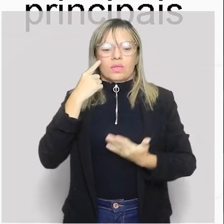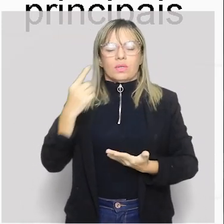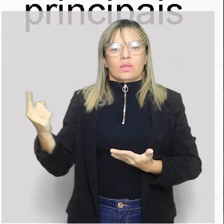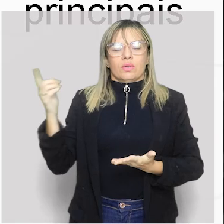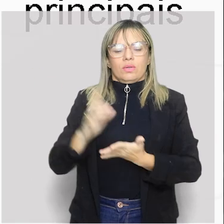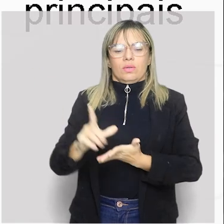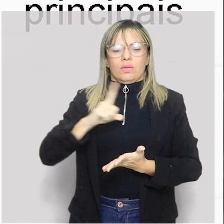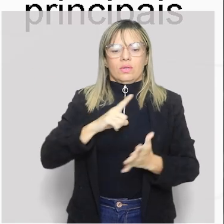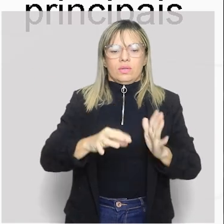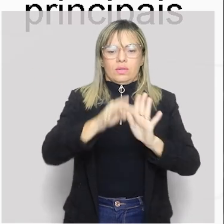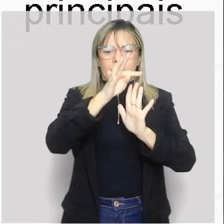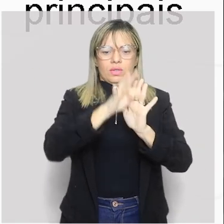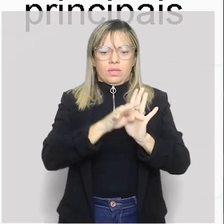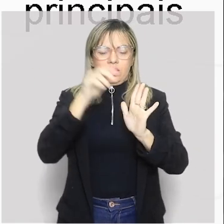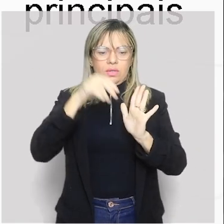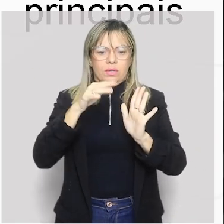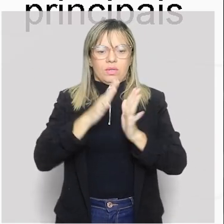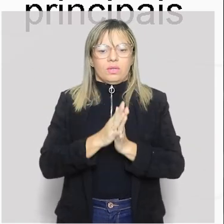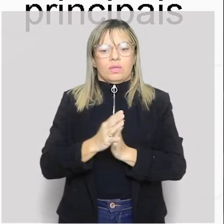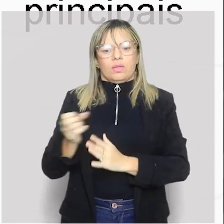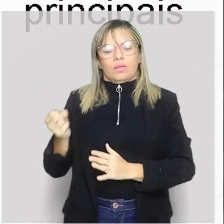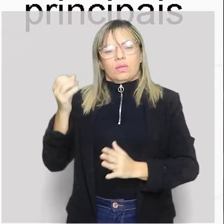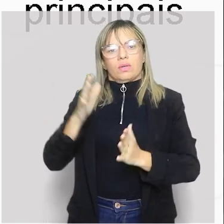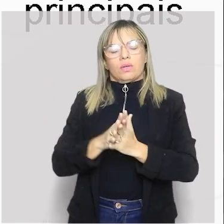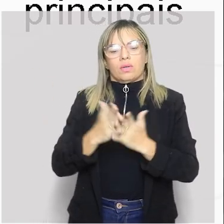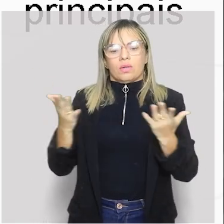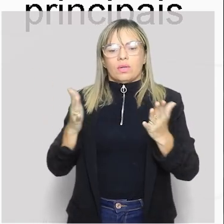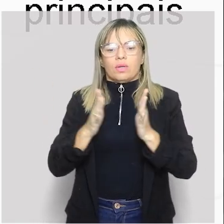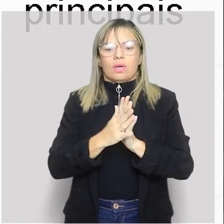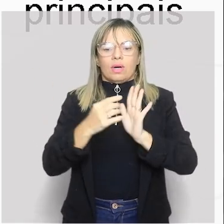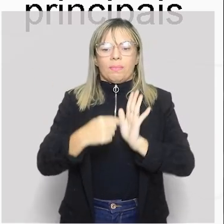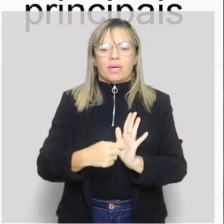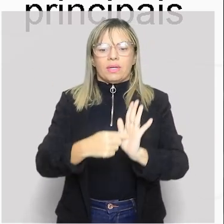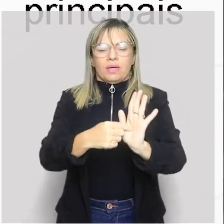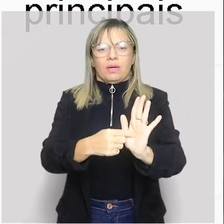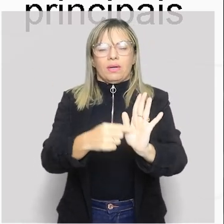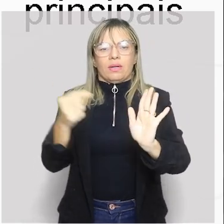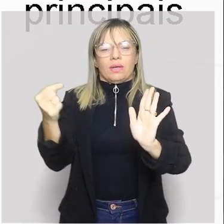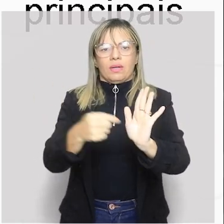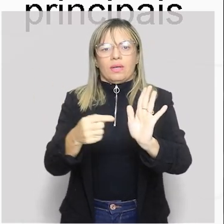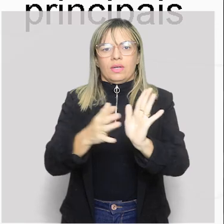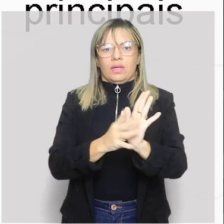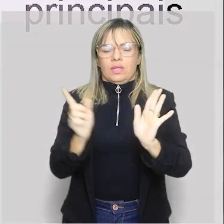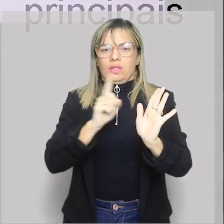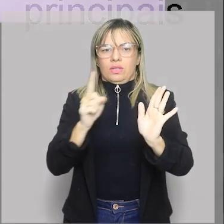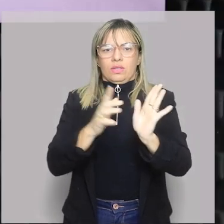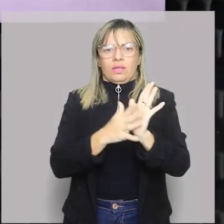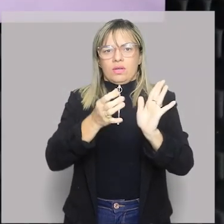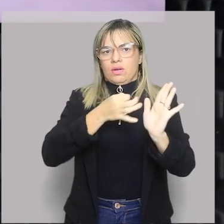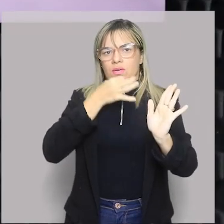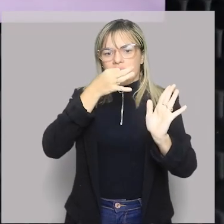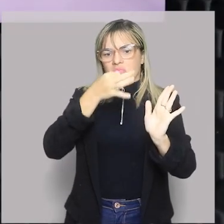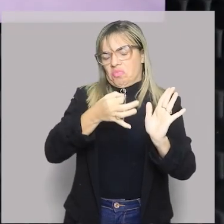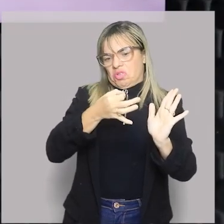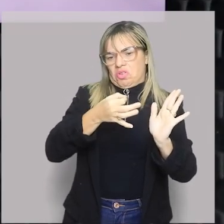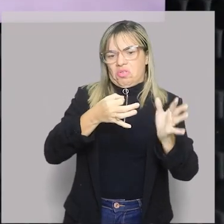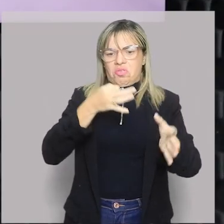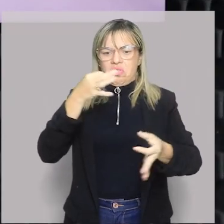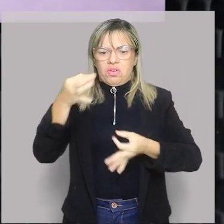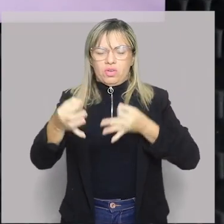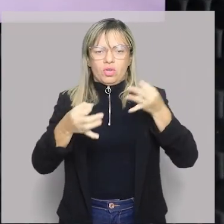É um texto essencialmente expositivo, porque ele não visa opinar, se posicionar, ele só